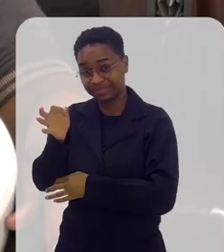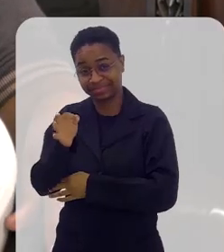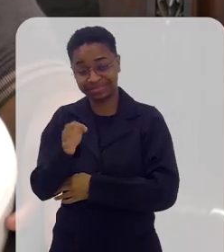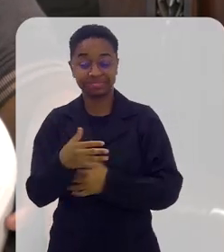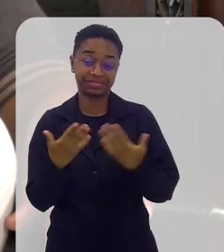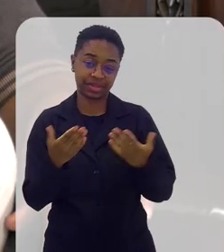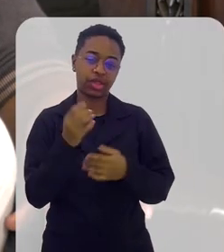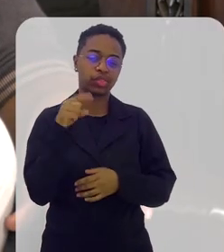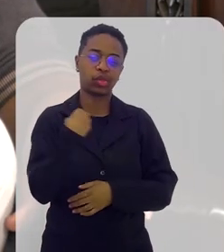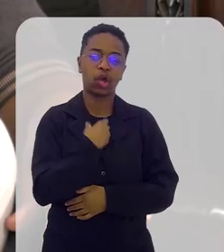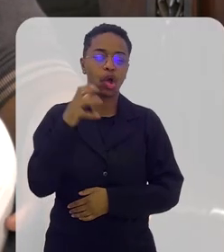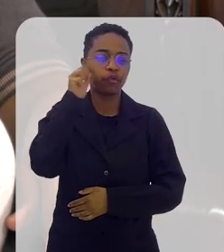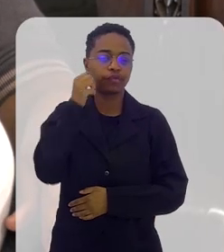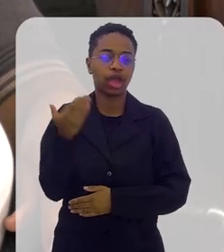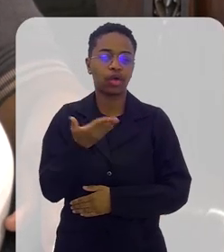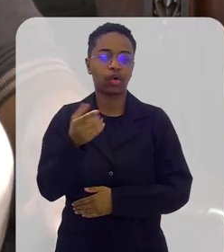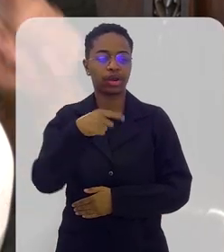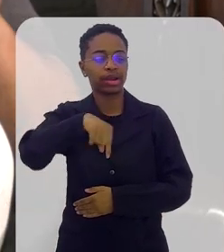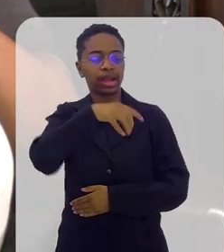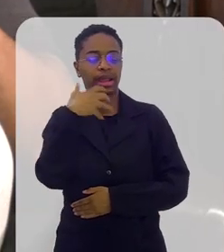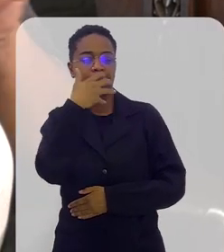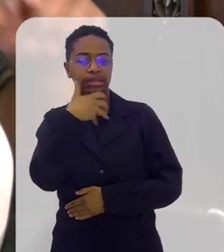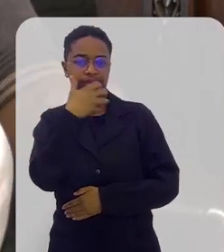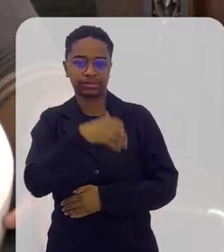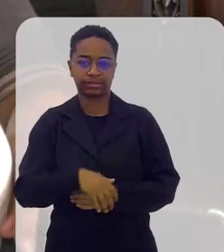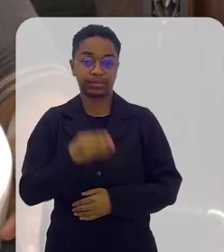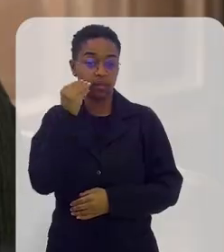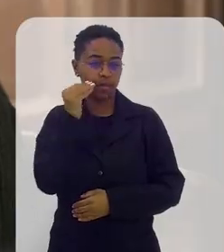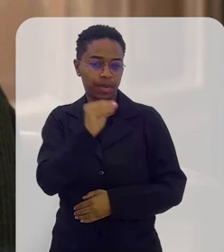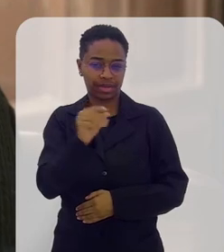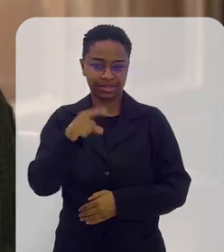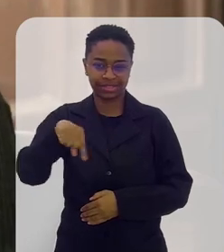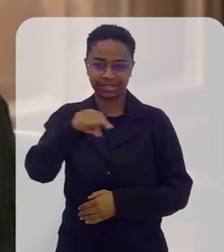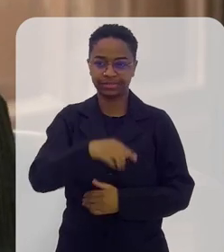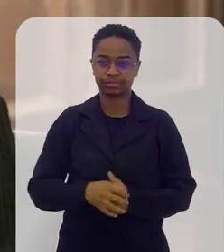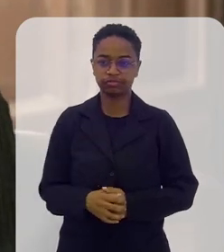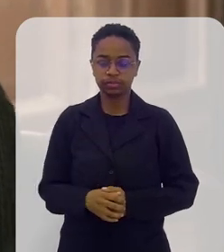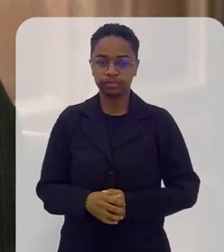vamos ouvir Jéssica cantando para todos nós. Beijo no coração. A gente volta já.